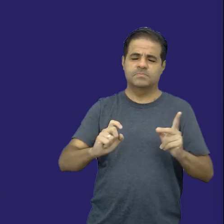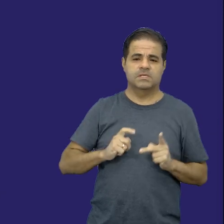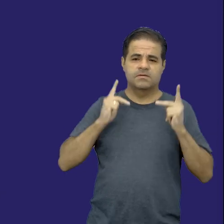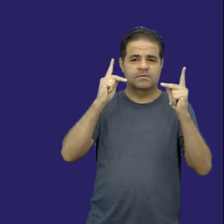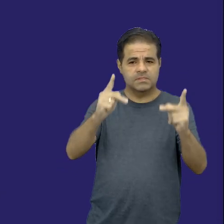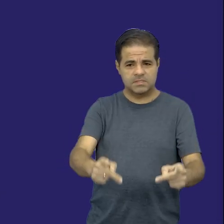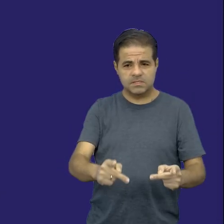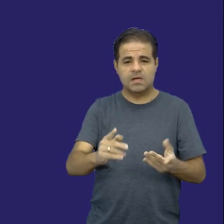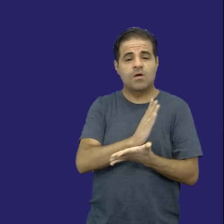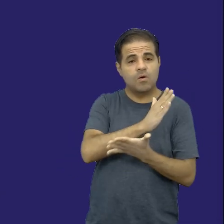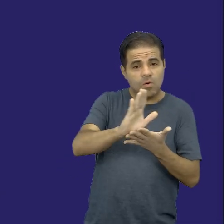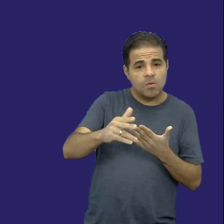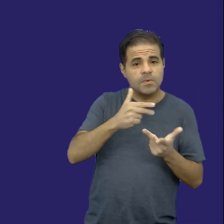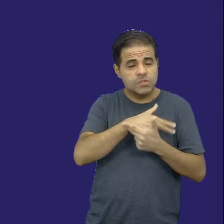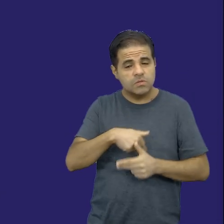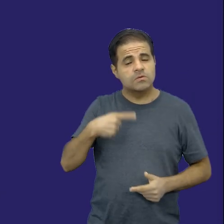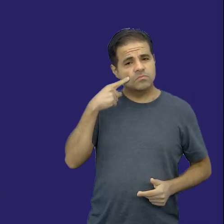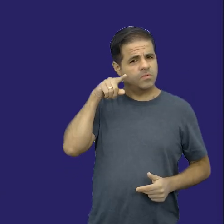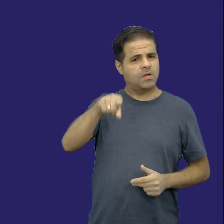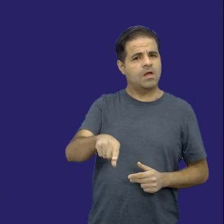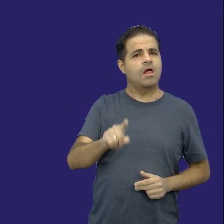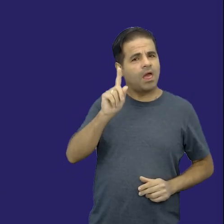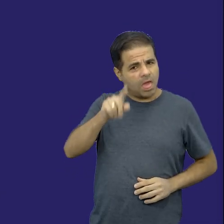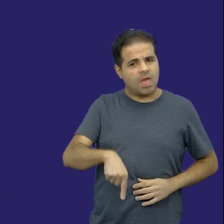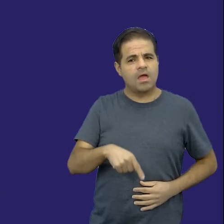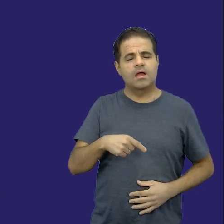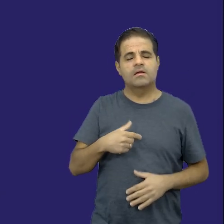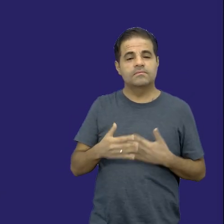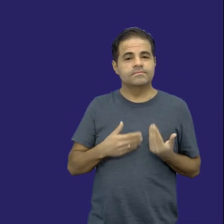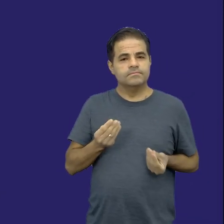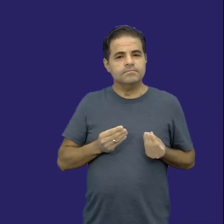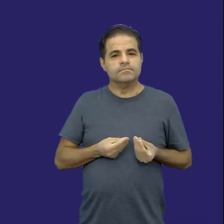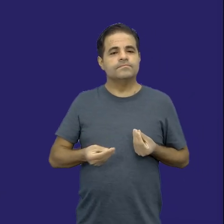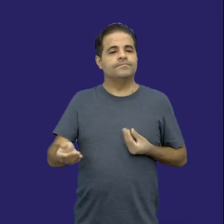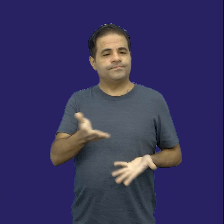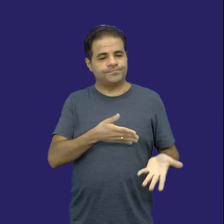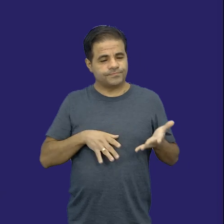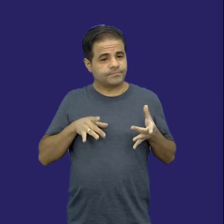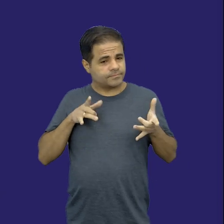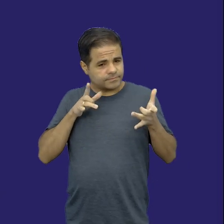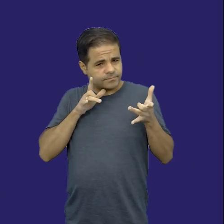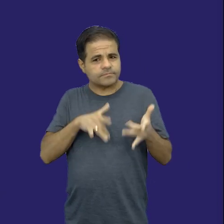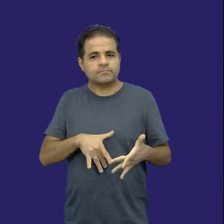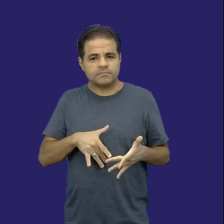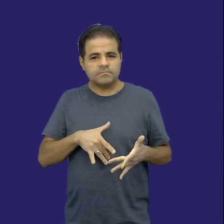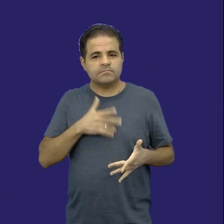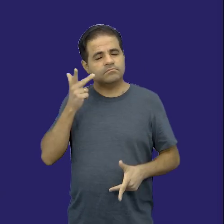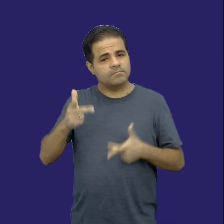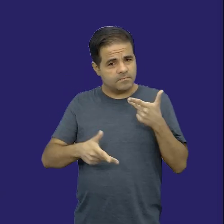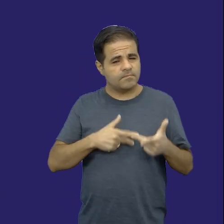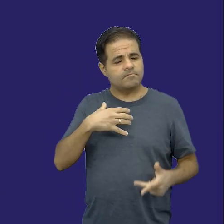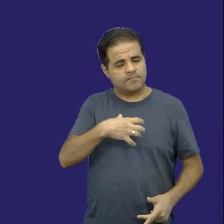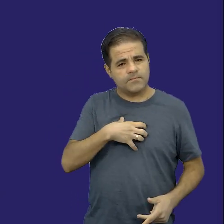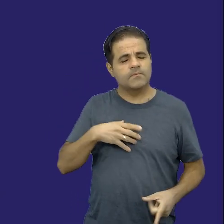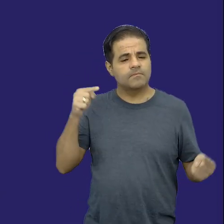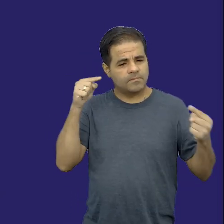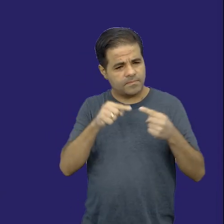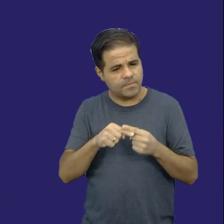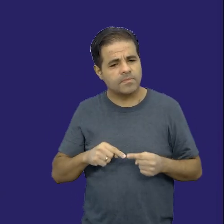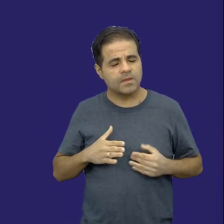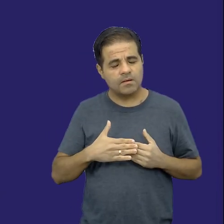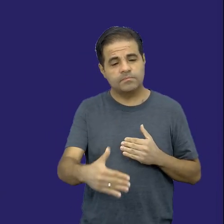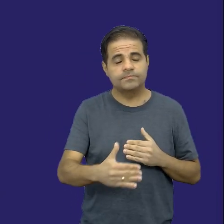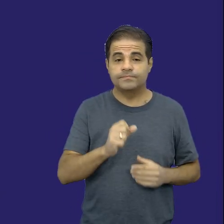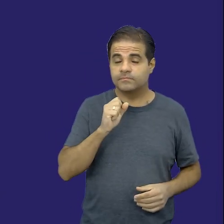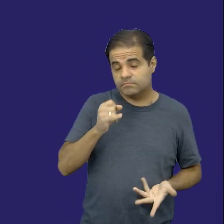algumas coisas que nós consideramos importantes, até para que o restante da nossa fala tenha sentido. E